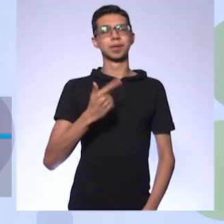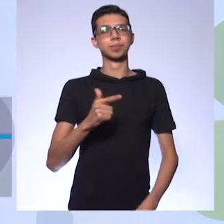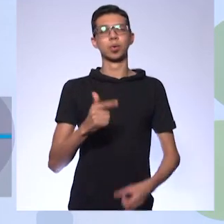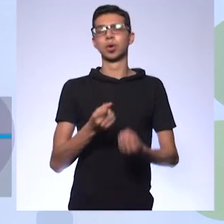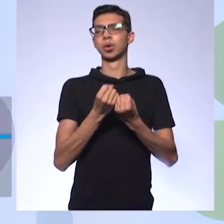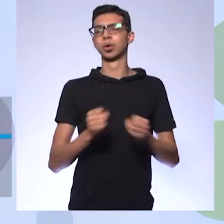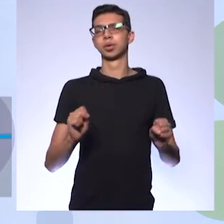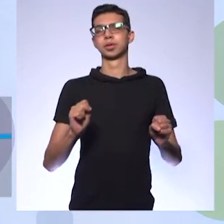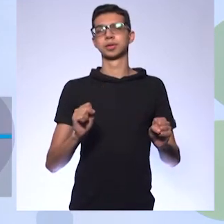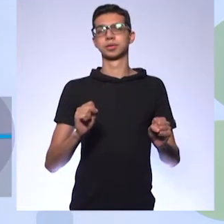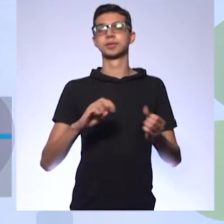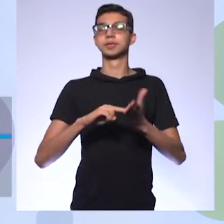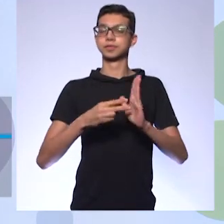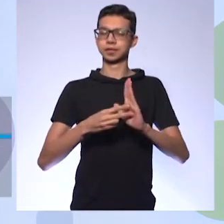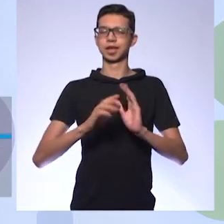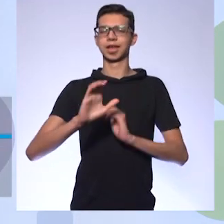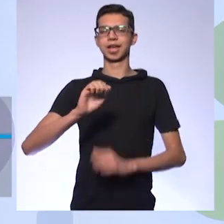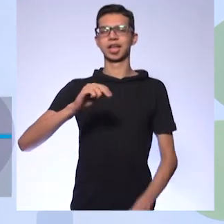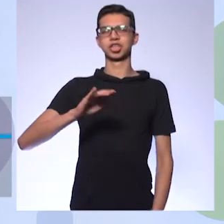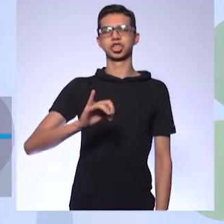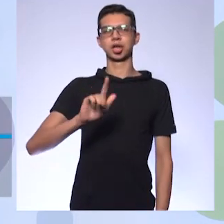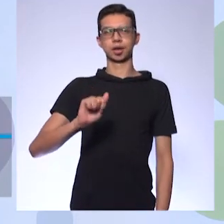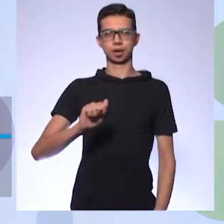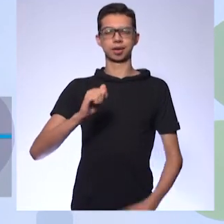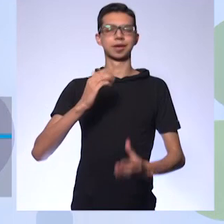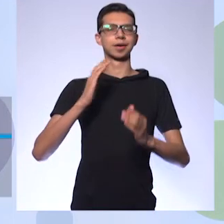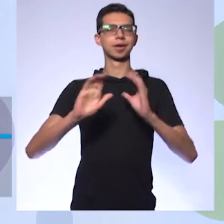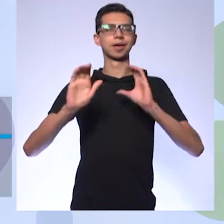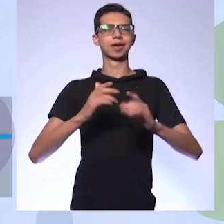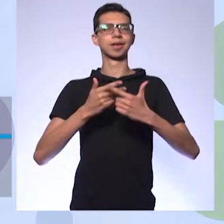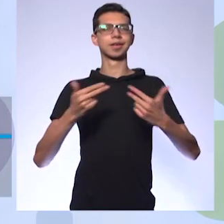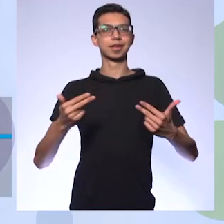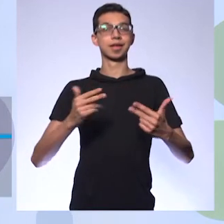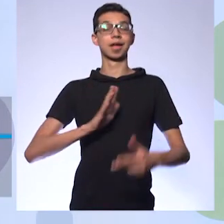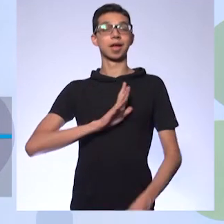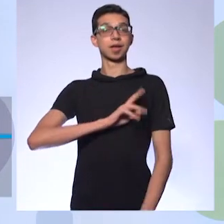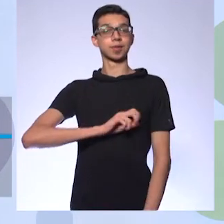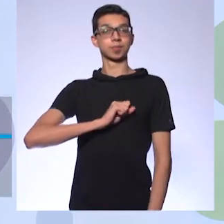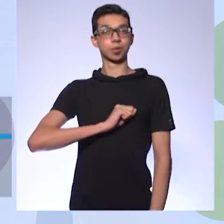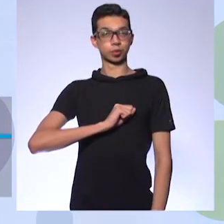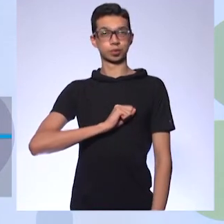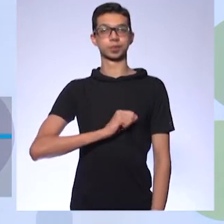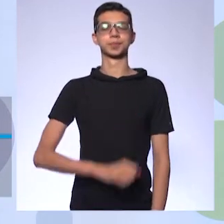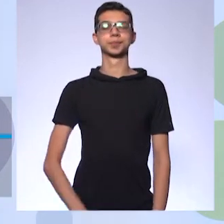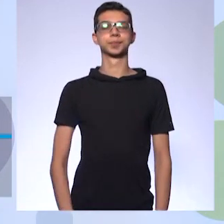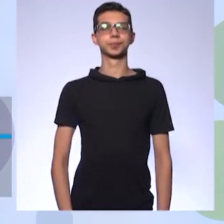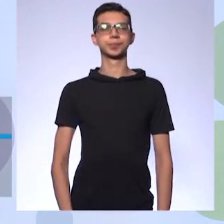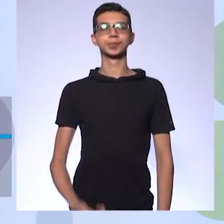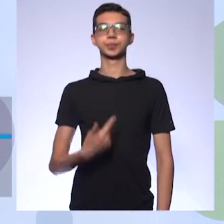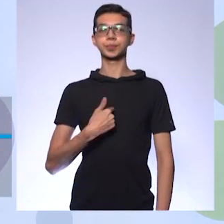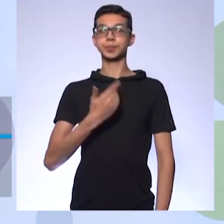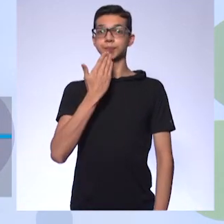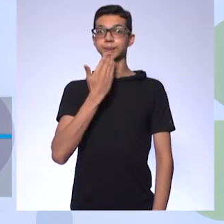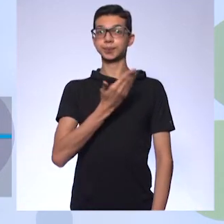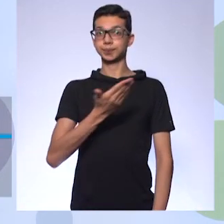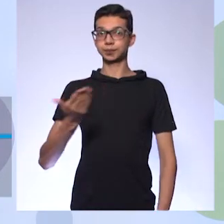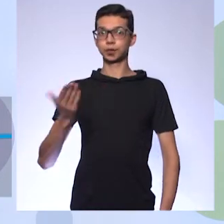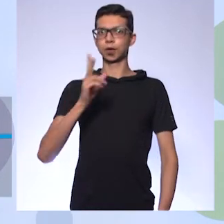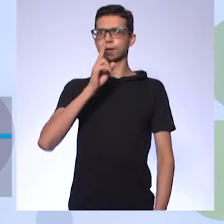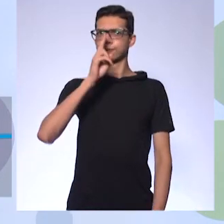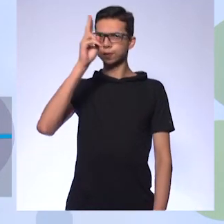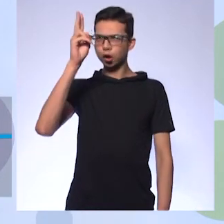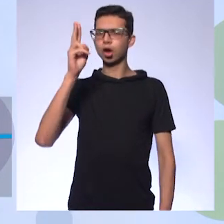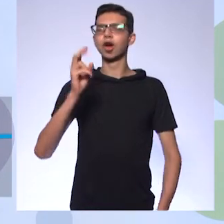impossível, cantiga de amor. Cantiga porque são cantadas. Aliás, eu recomendo fortemente. Eu pedi que vocês fizessem isso